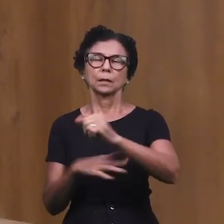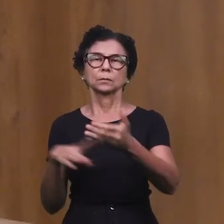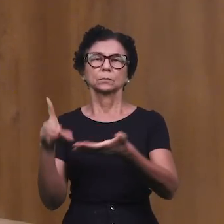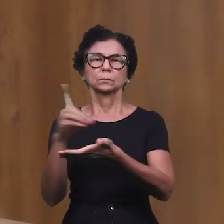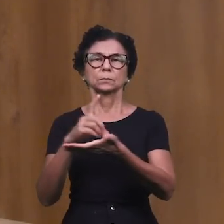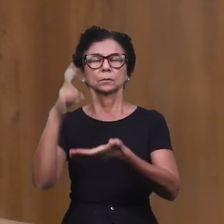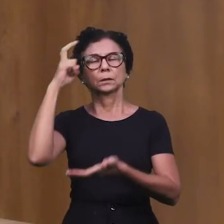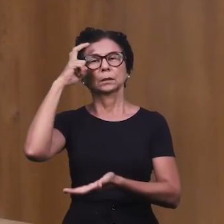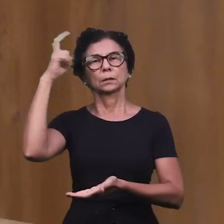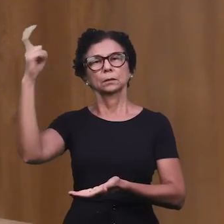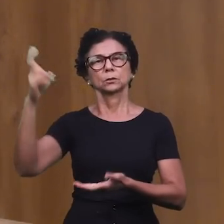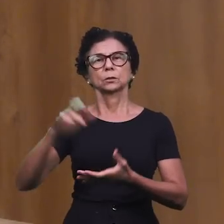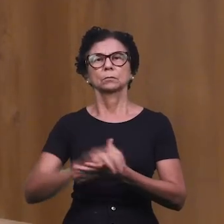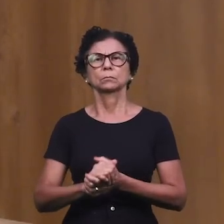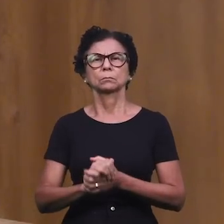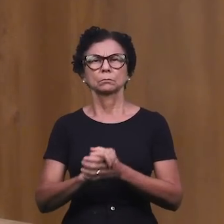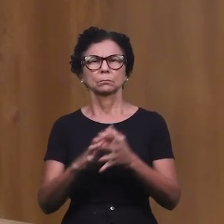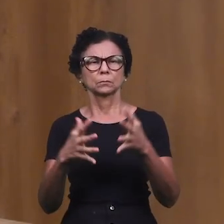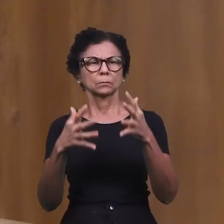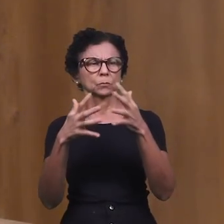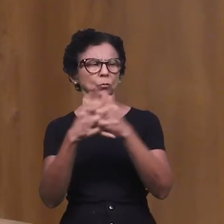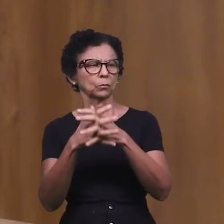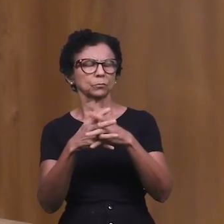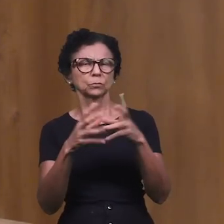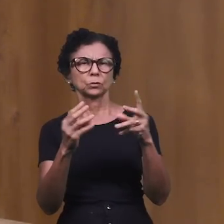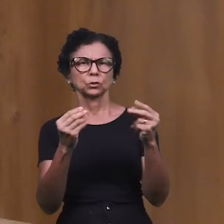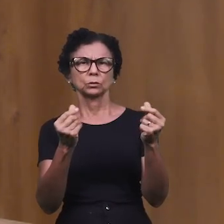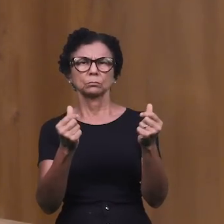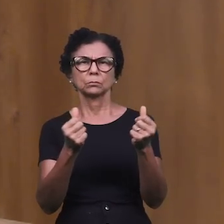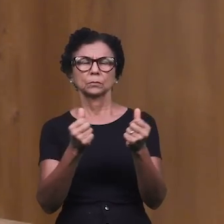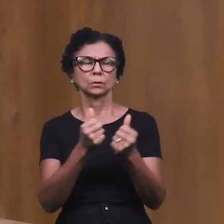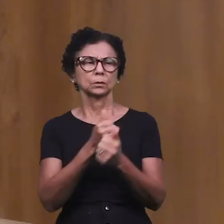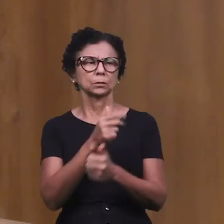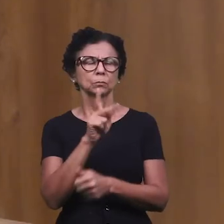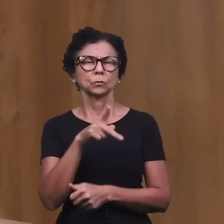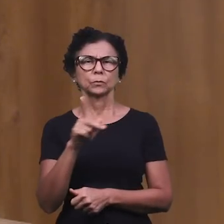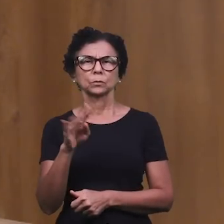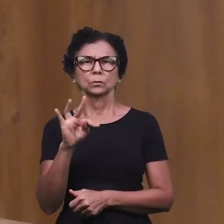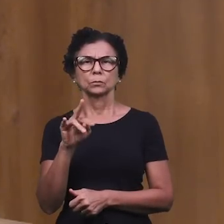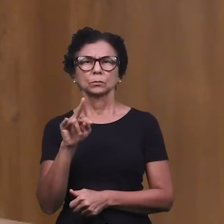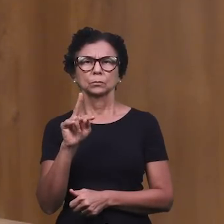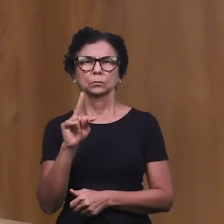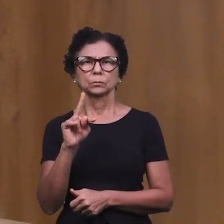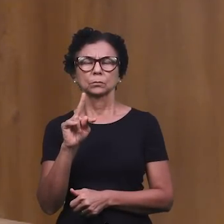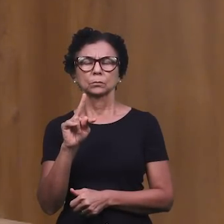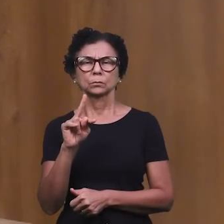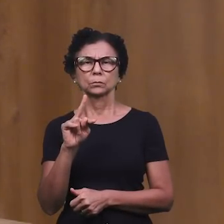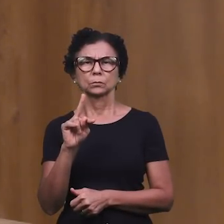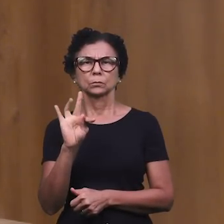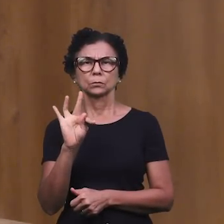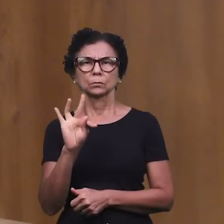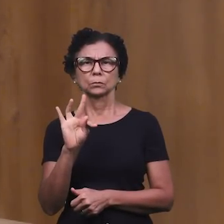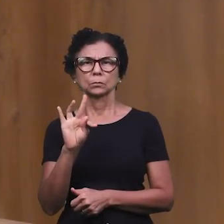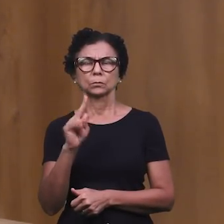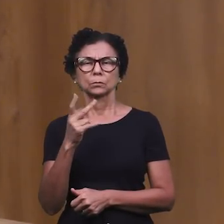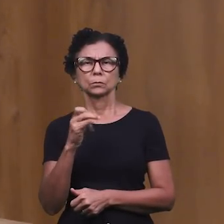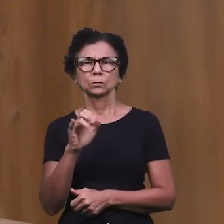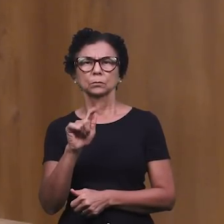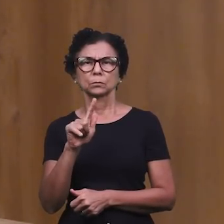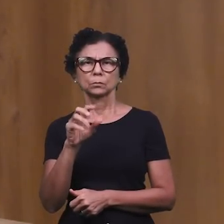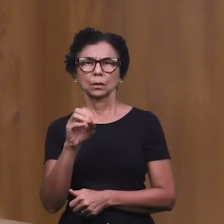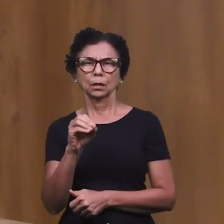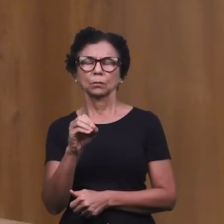exemplo, a complexidade redutível, citada aqui pelo professor Tiago Costa. Vamos falar também a